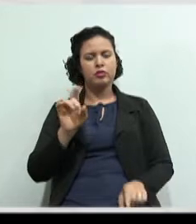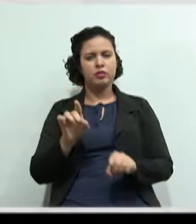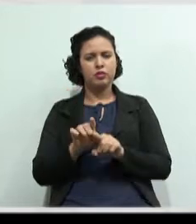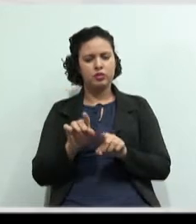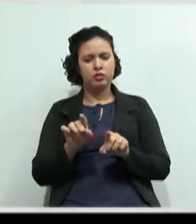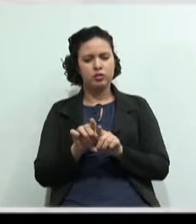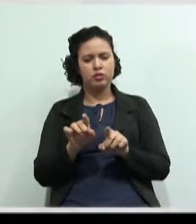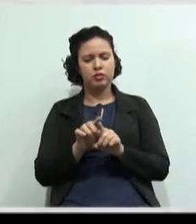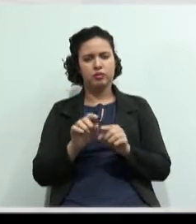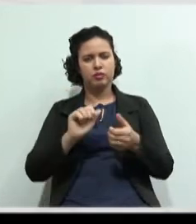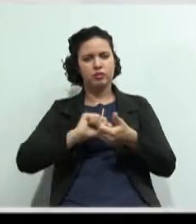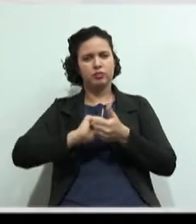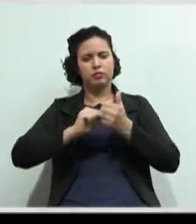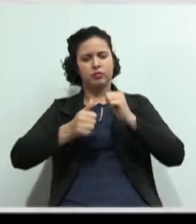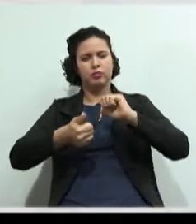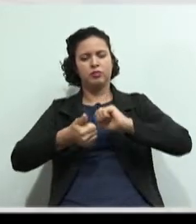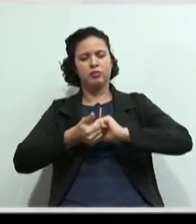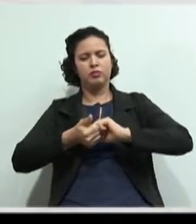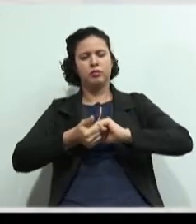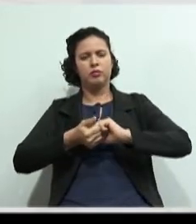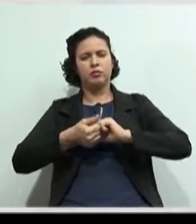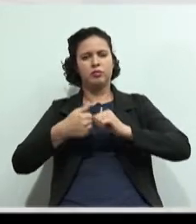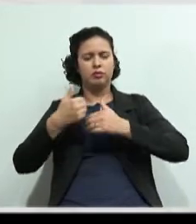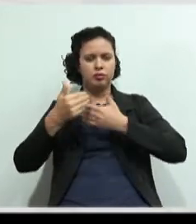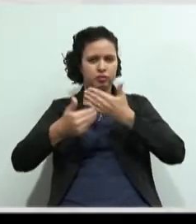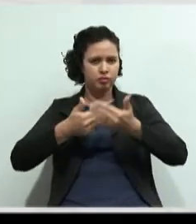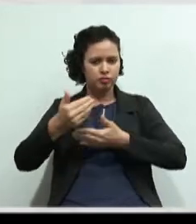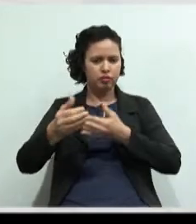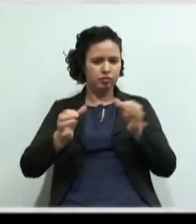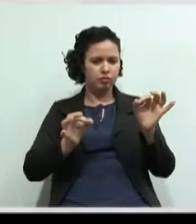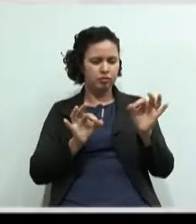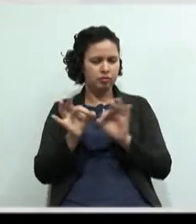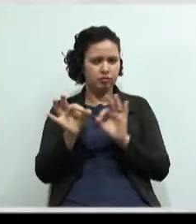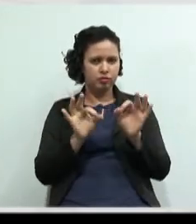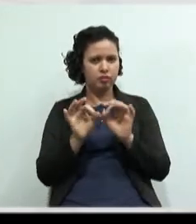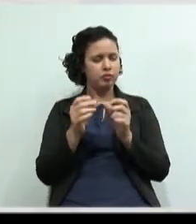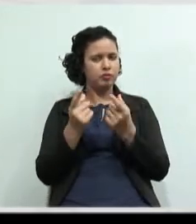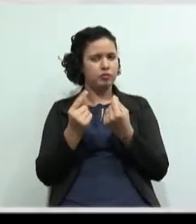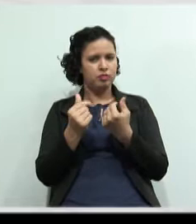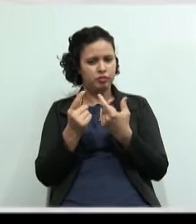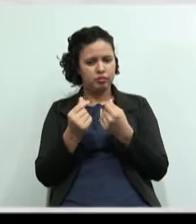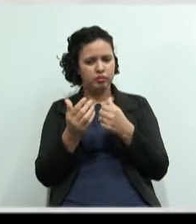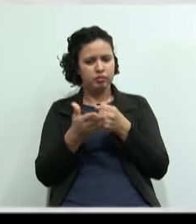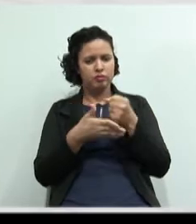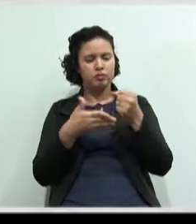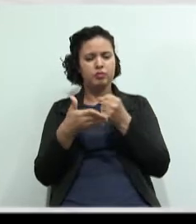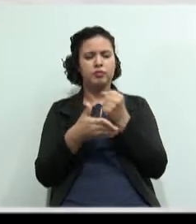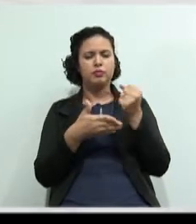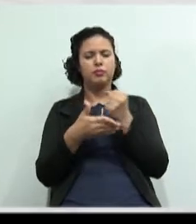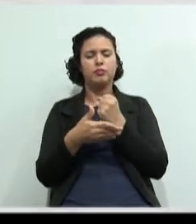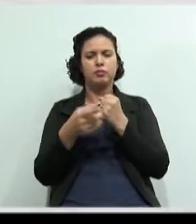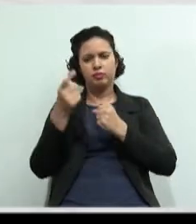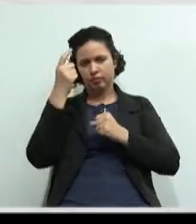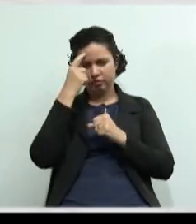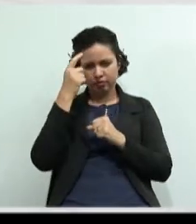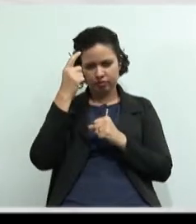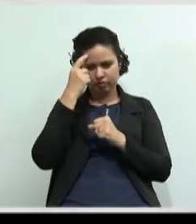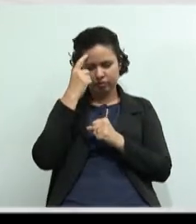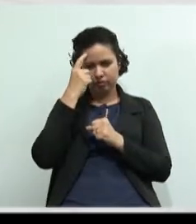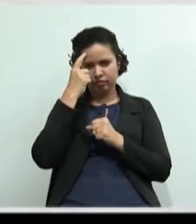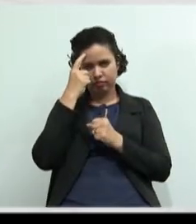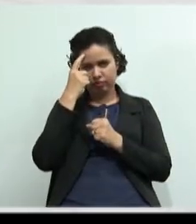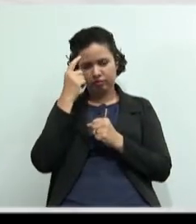da adaptação. Falamos da evolução do planejamento, com o planejamento financeiro básico, o pensamento com base na previsão e